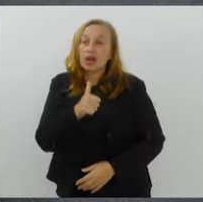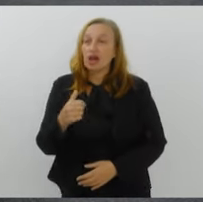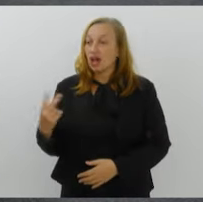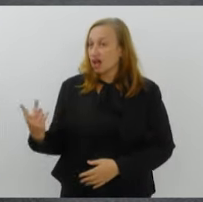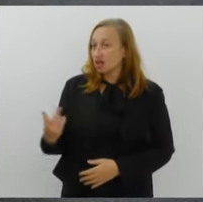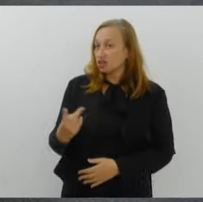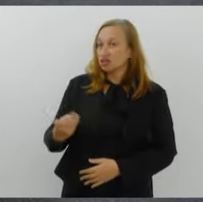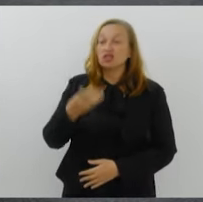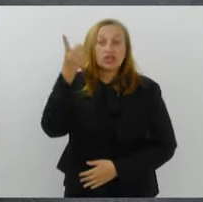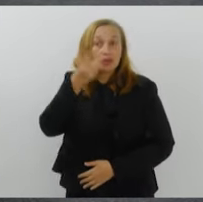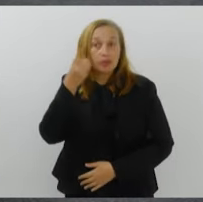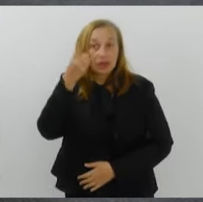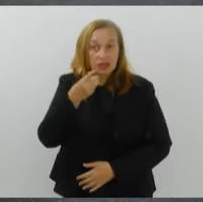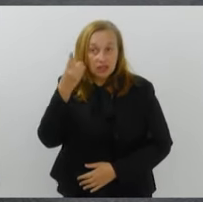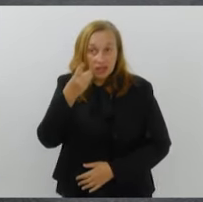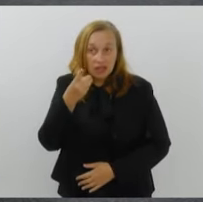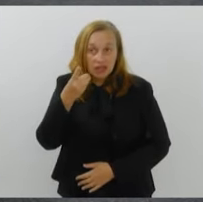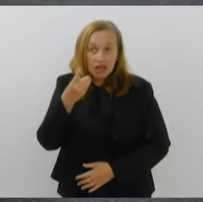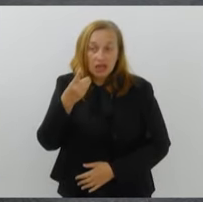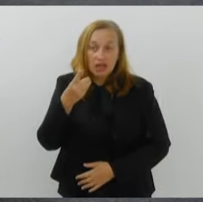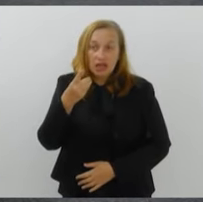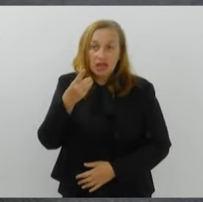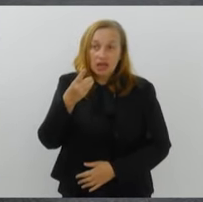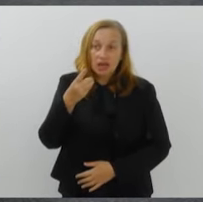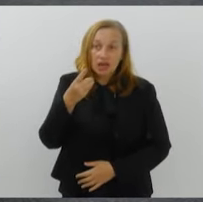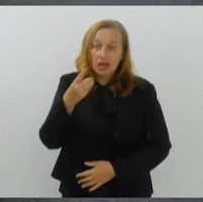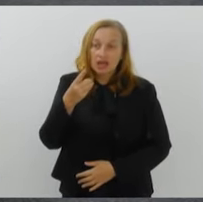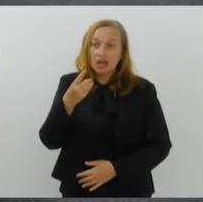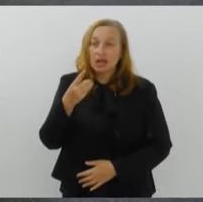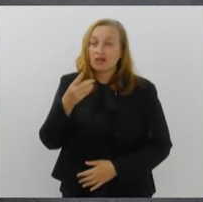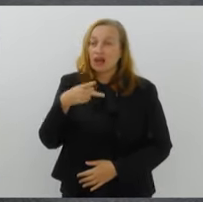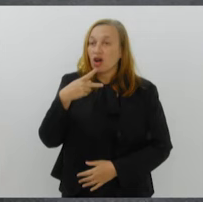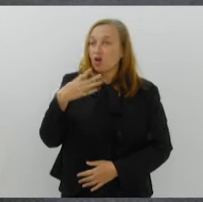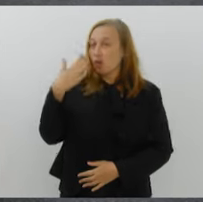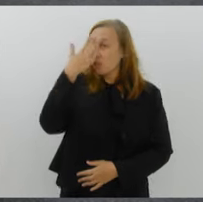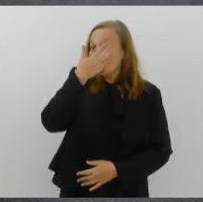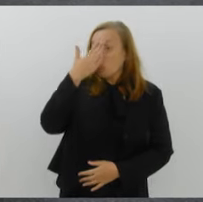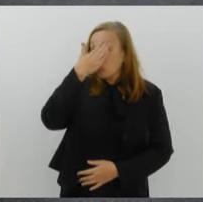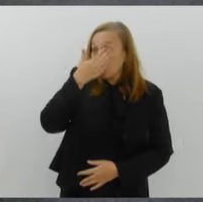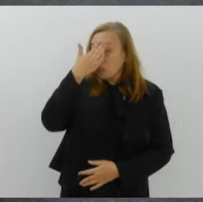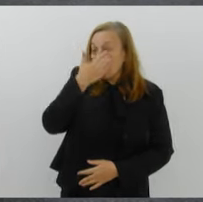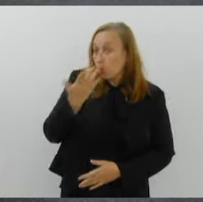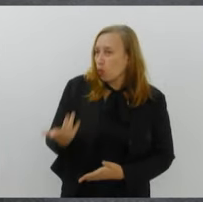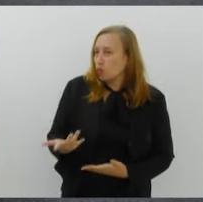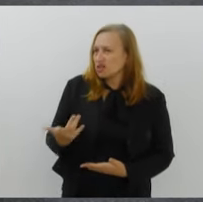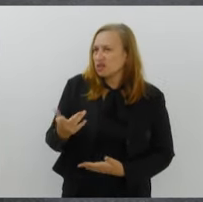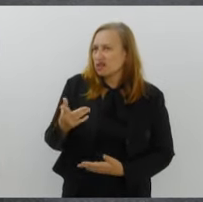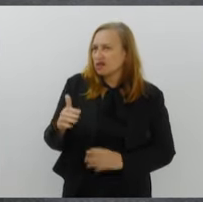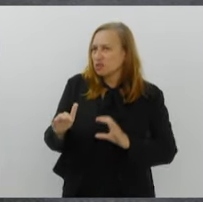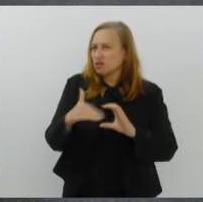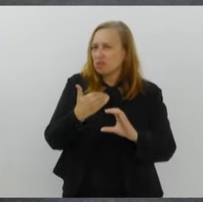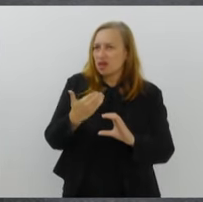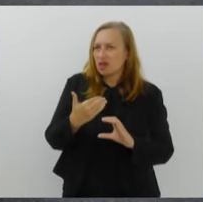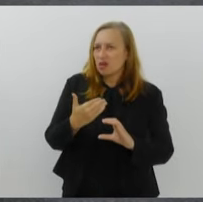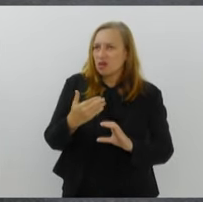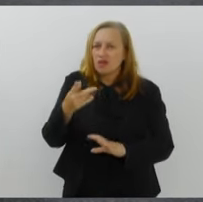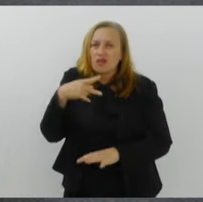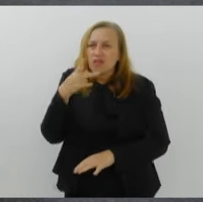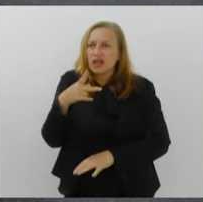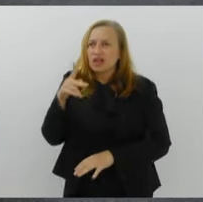deputadas receberam o deputada com o puta em maiúsculas no meio, ou seja, fazendo uma